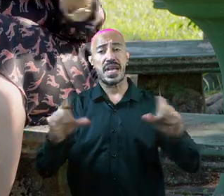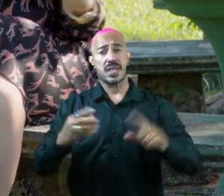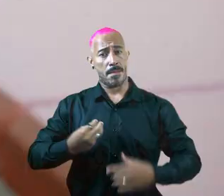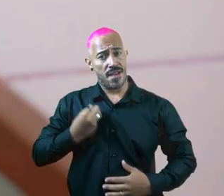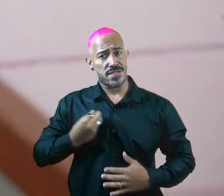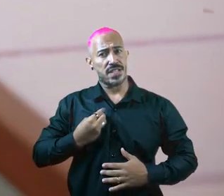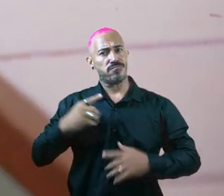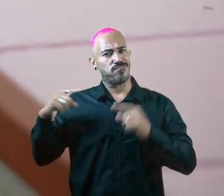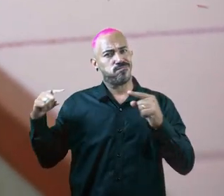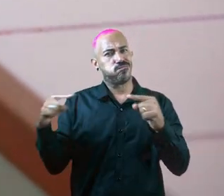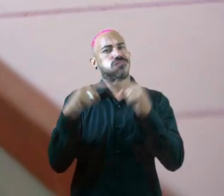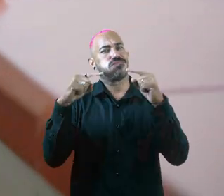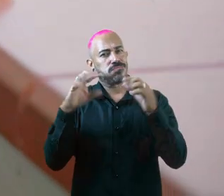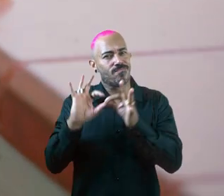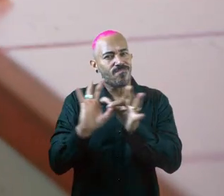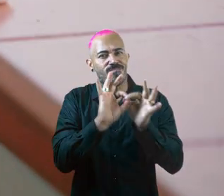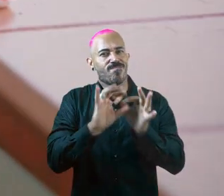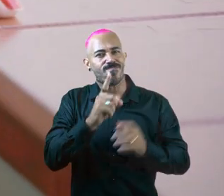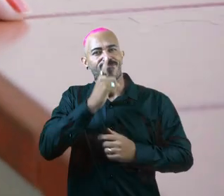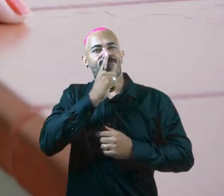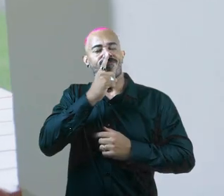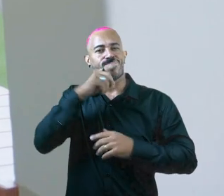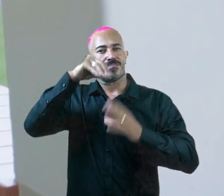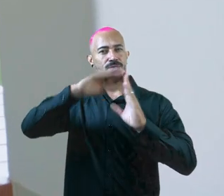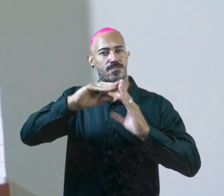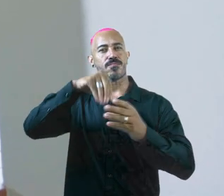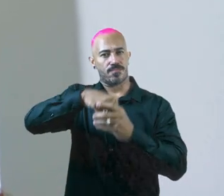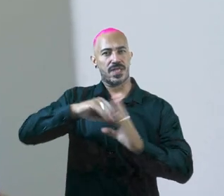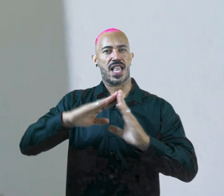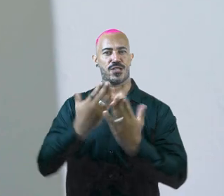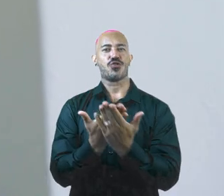ela está muito ligada, né? Ela está entrelaçada com a escola.